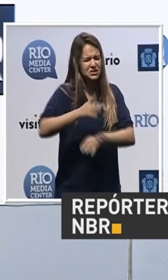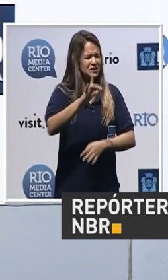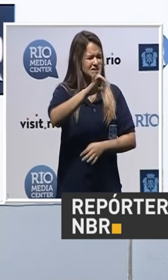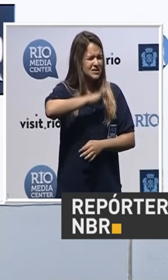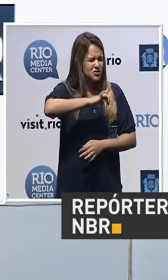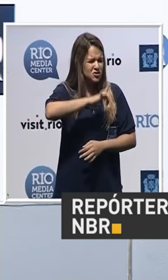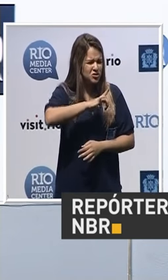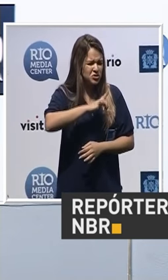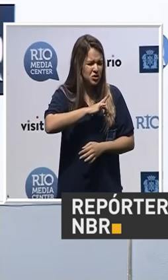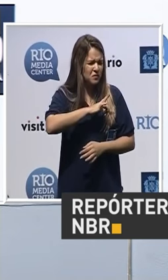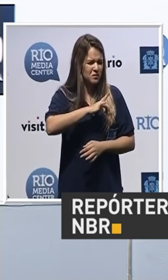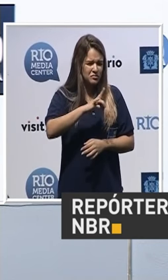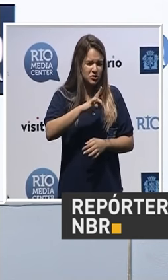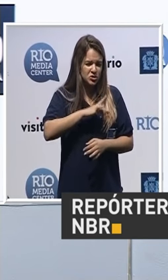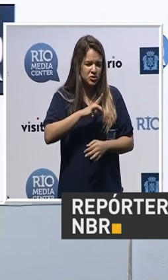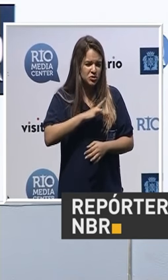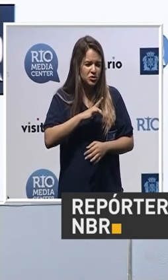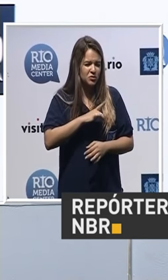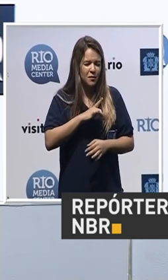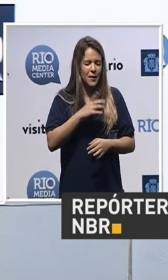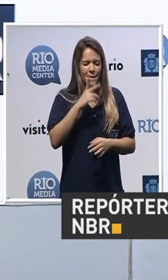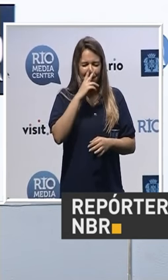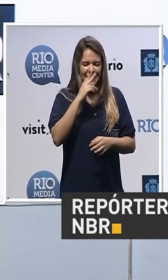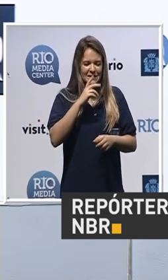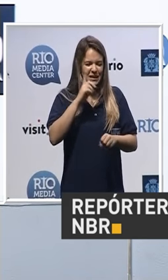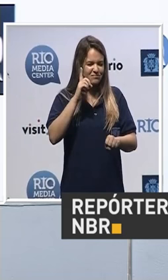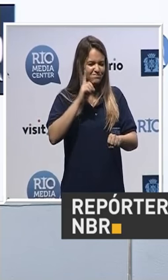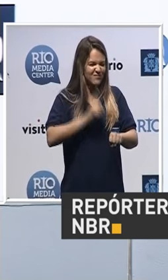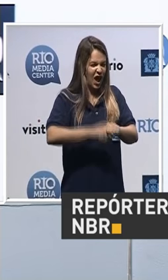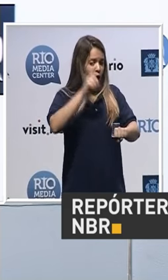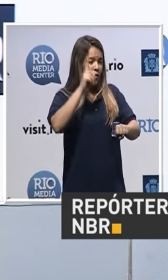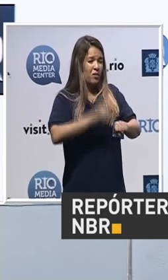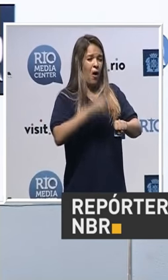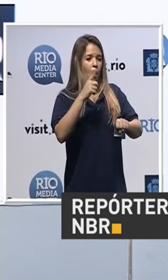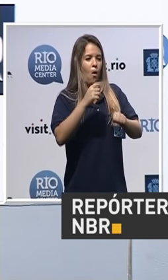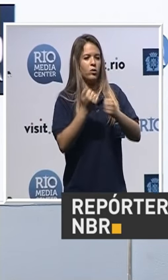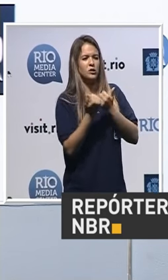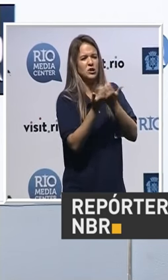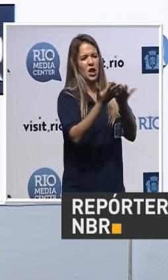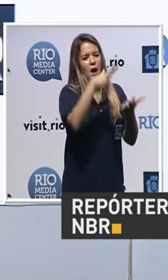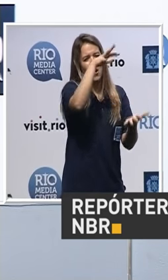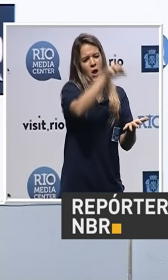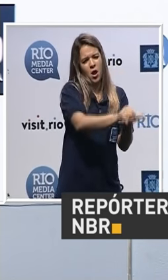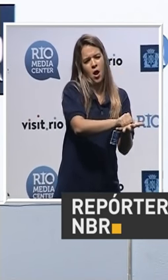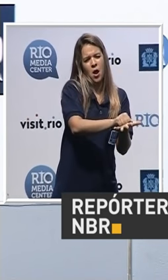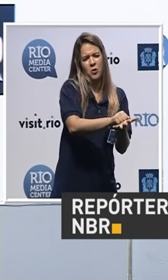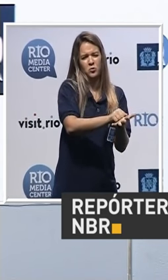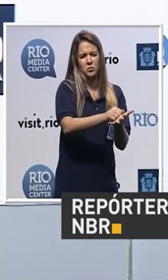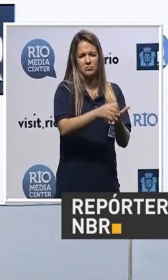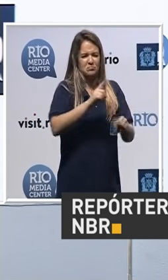que vendidos, né, em cima da hora, já nos últimos instantes, mas